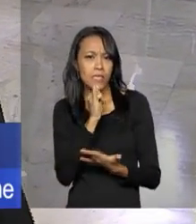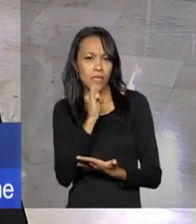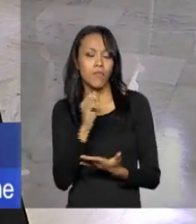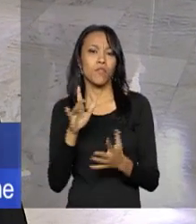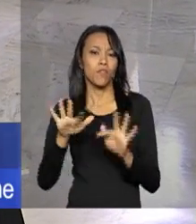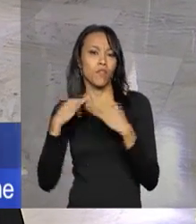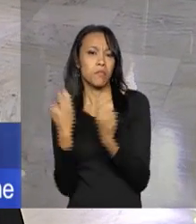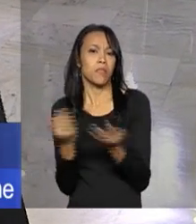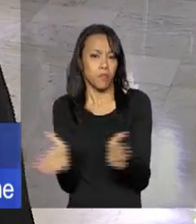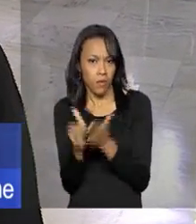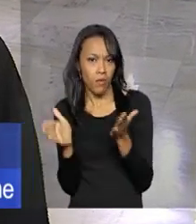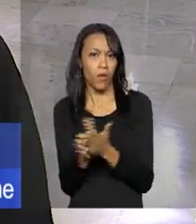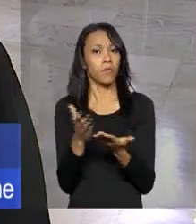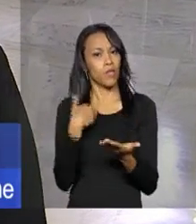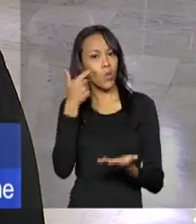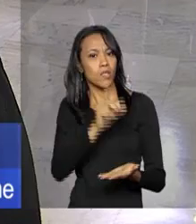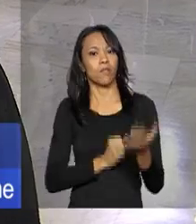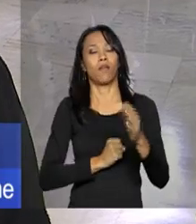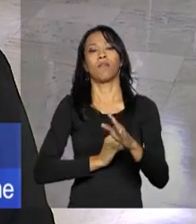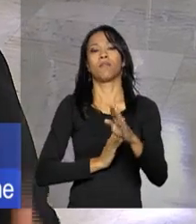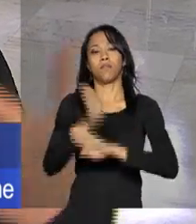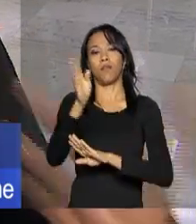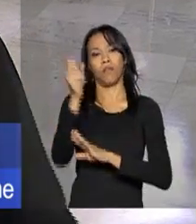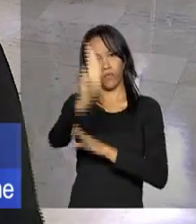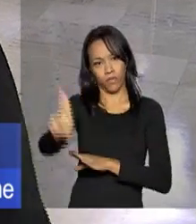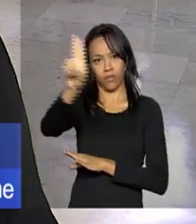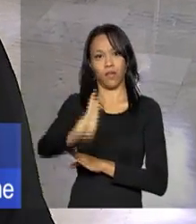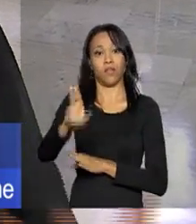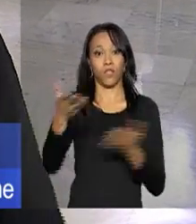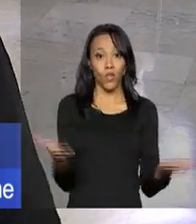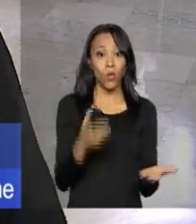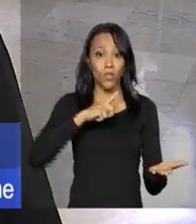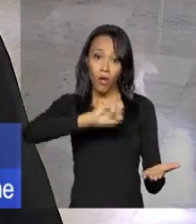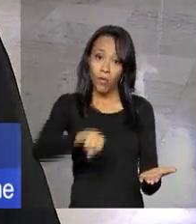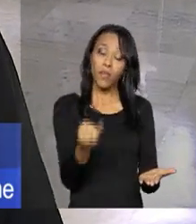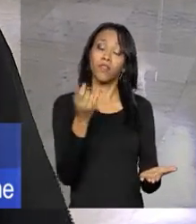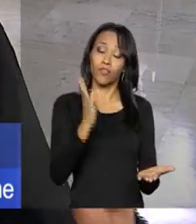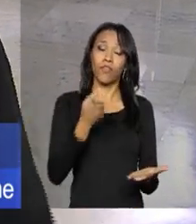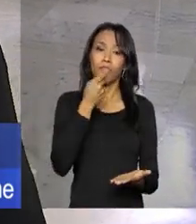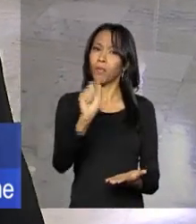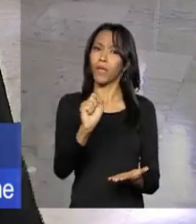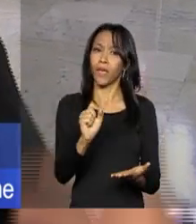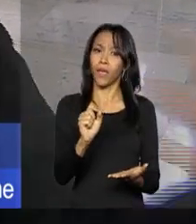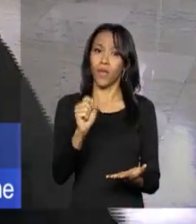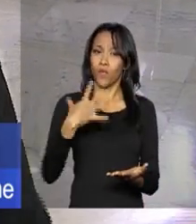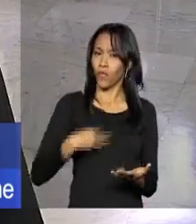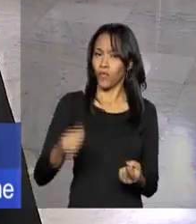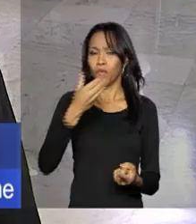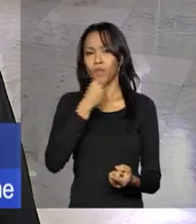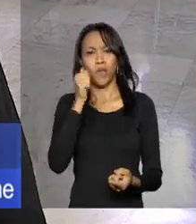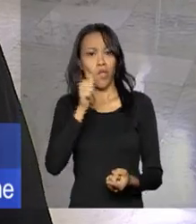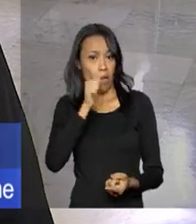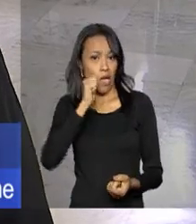famílias de baixa renda que entraram na universidade que estão tendo oportunidades que é o que a gente fala né o filho a filha